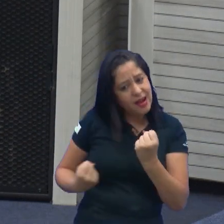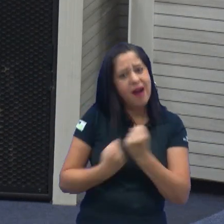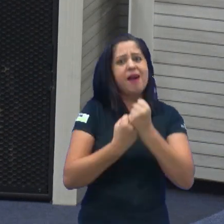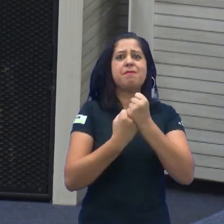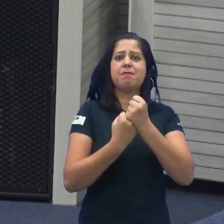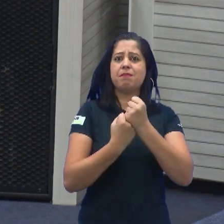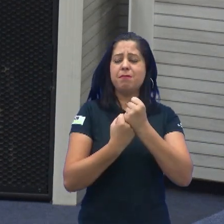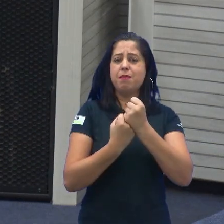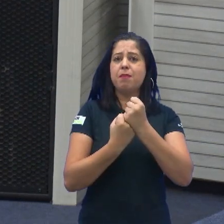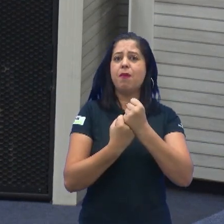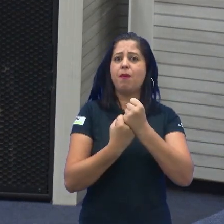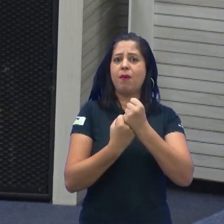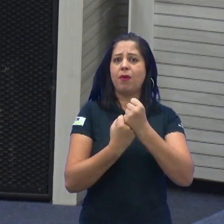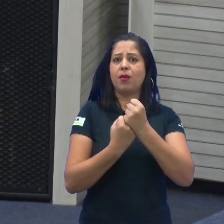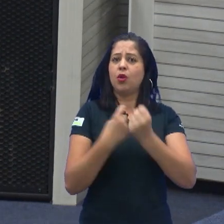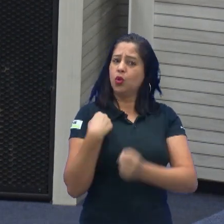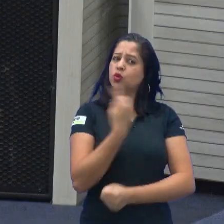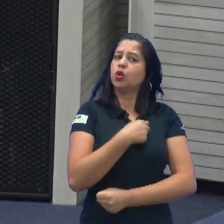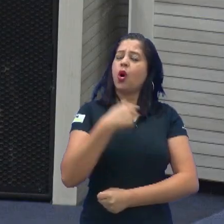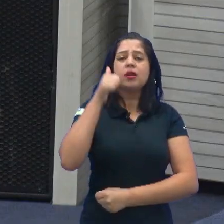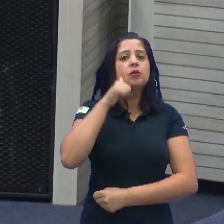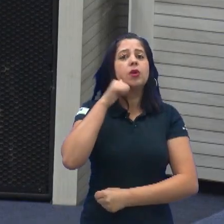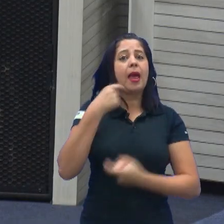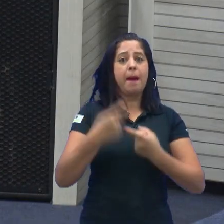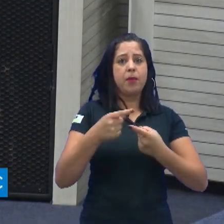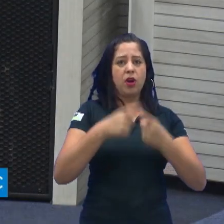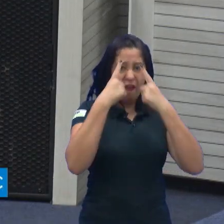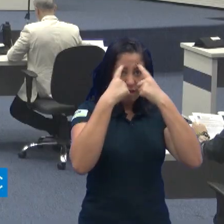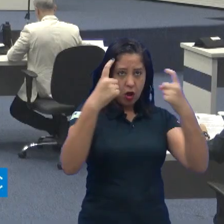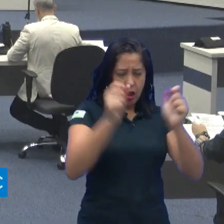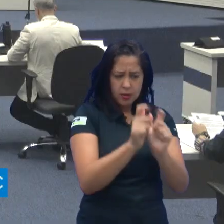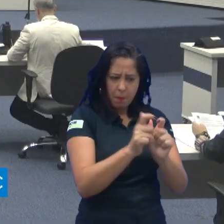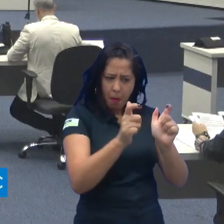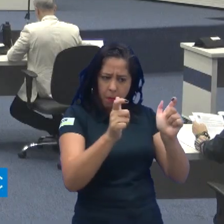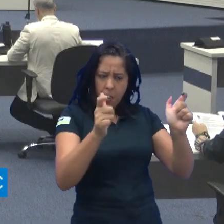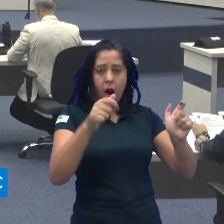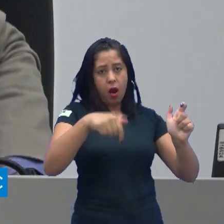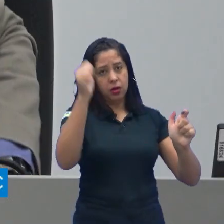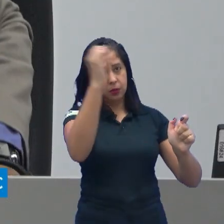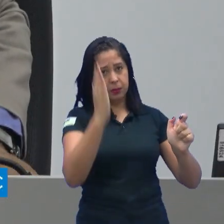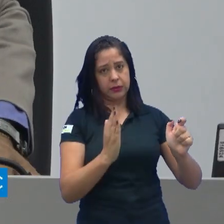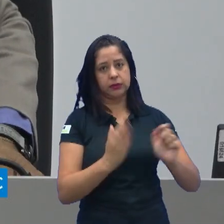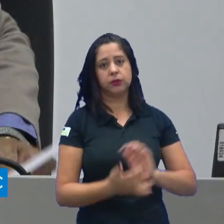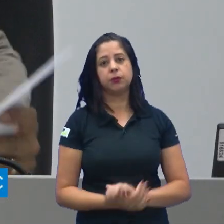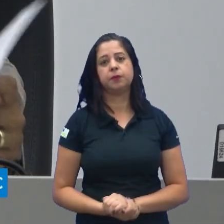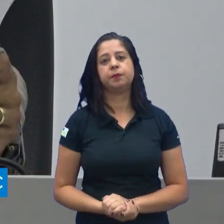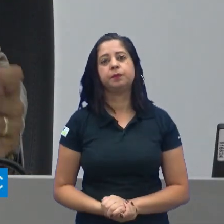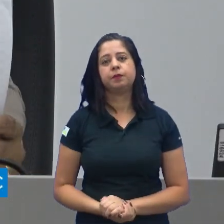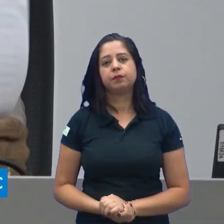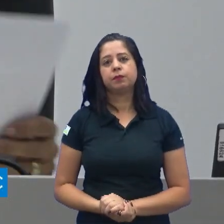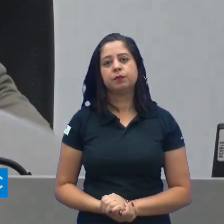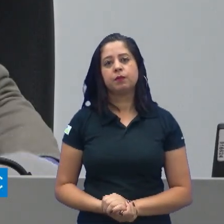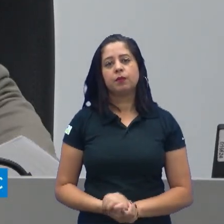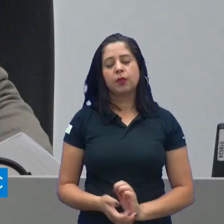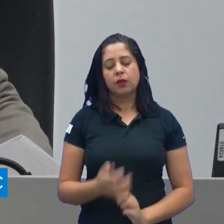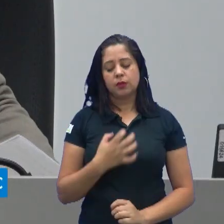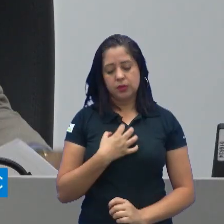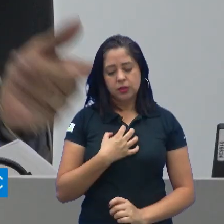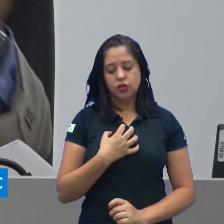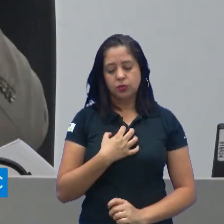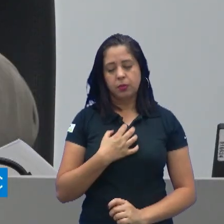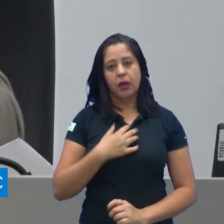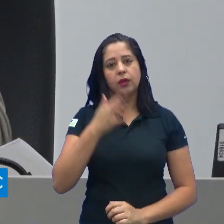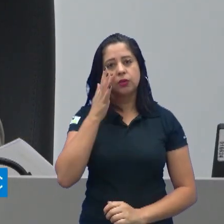que tem crescido e aumentado no nosso país. Queria dar meu sentimento aí para o Fabão também. Deus